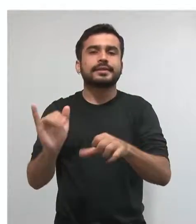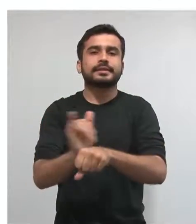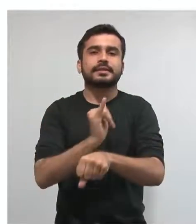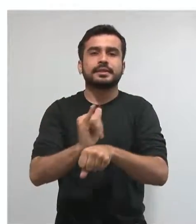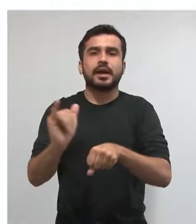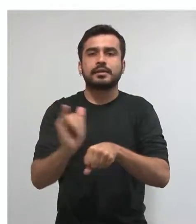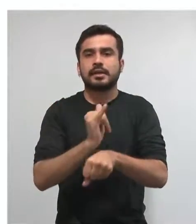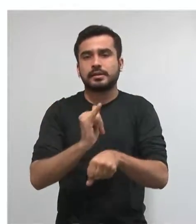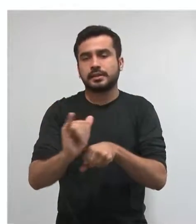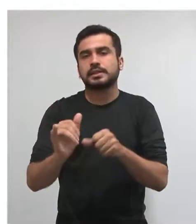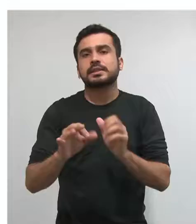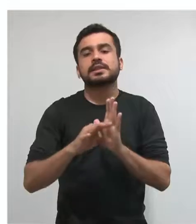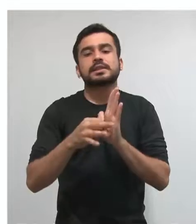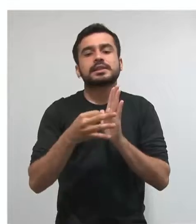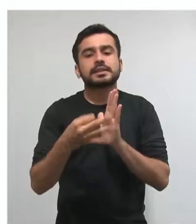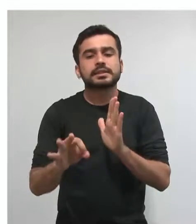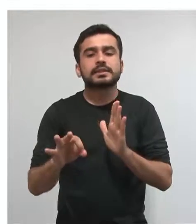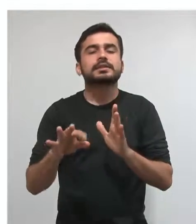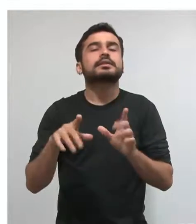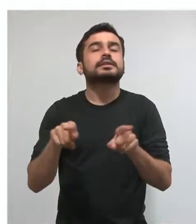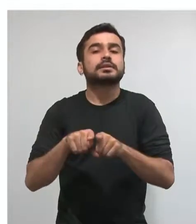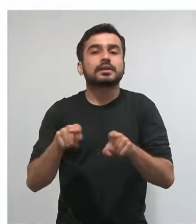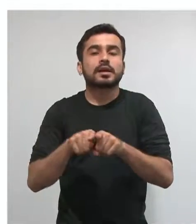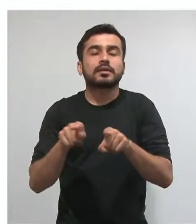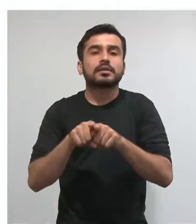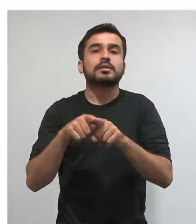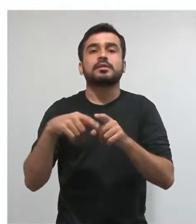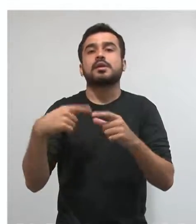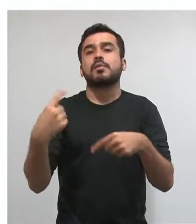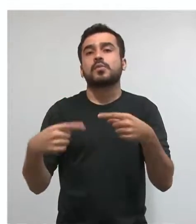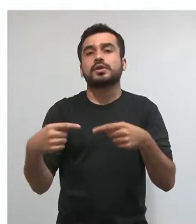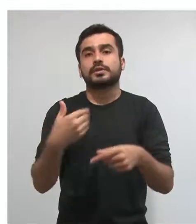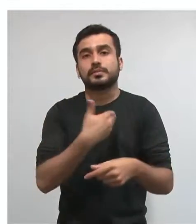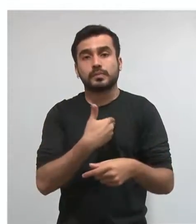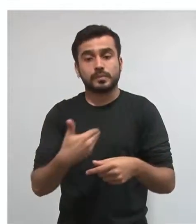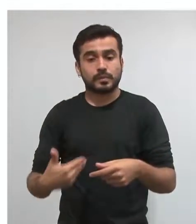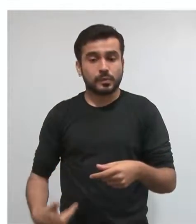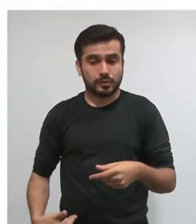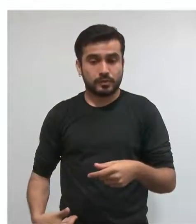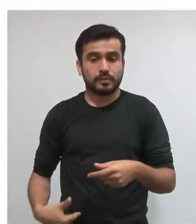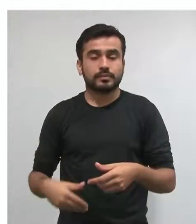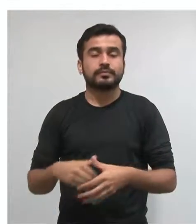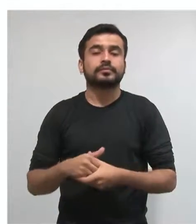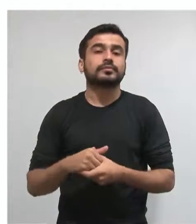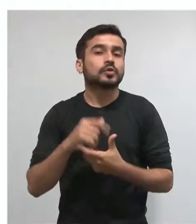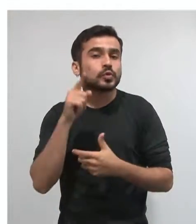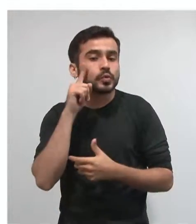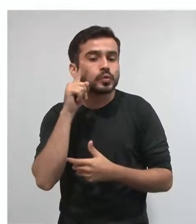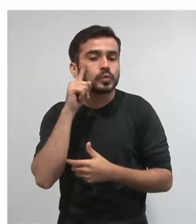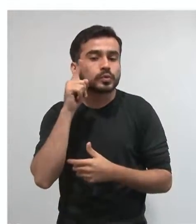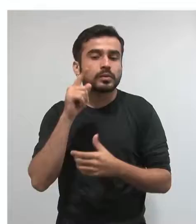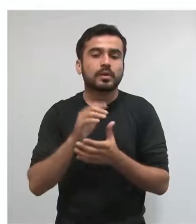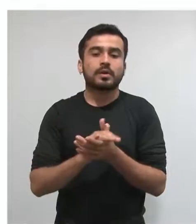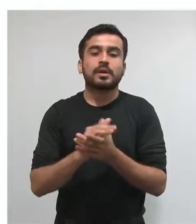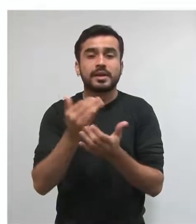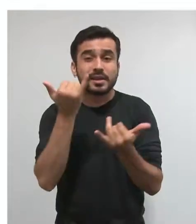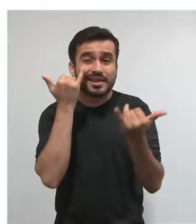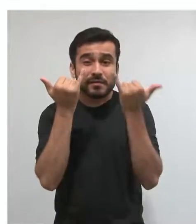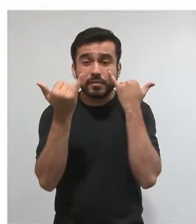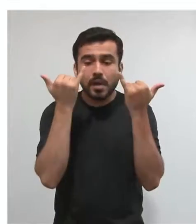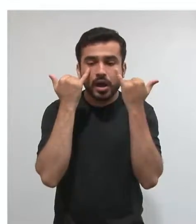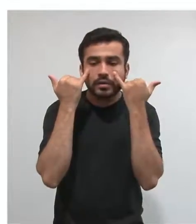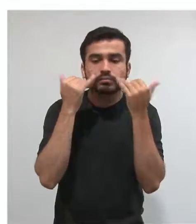e críticas da implementação e gestão cotidiana das políticas públicas, e informações harmonizadas